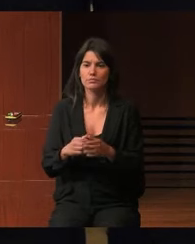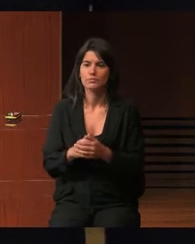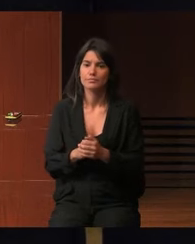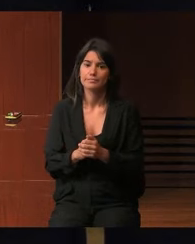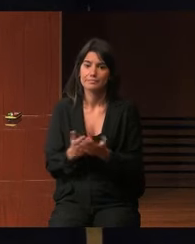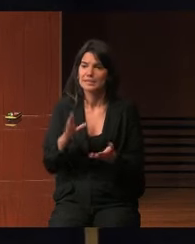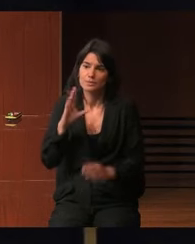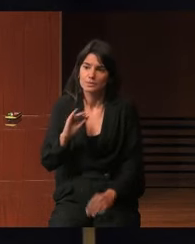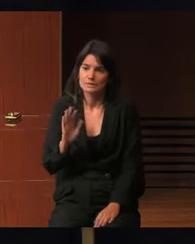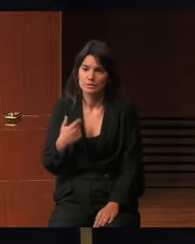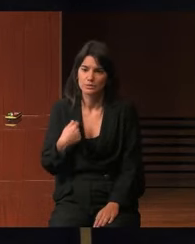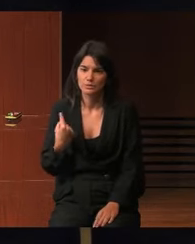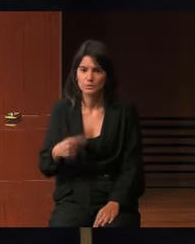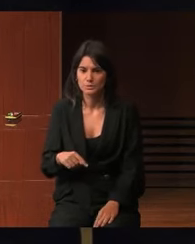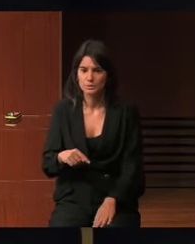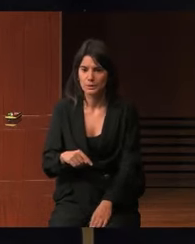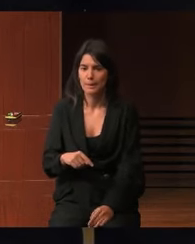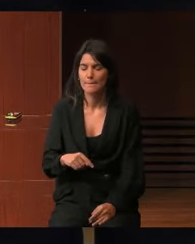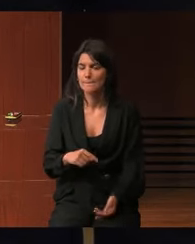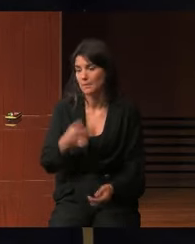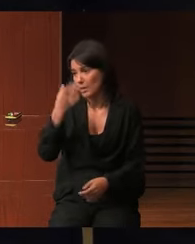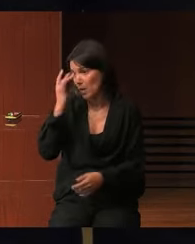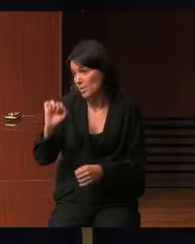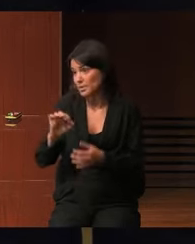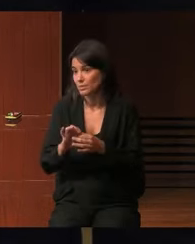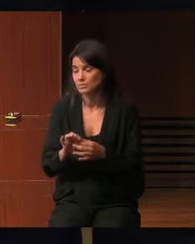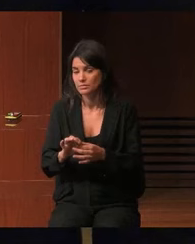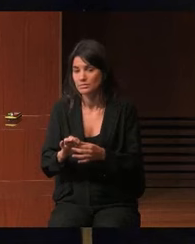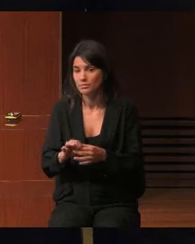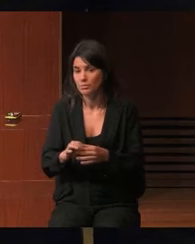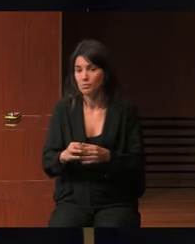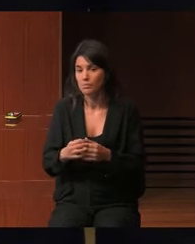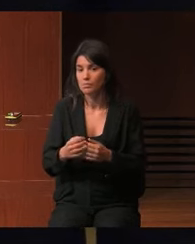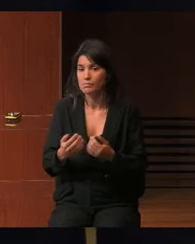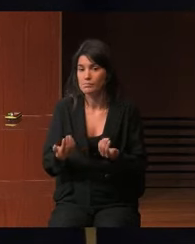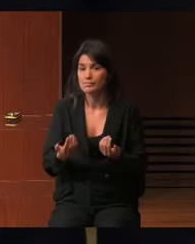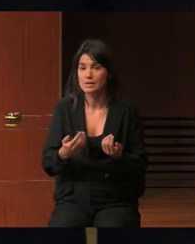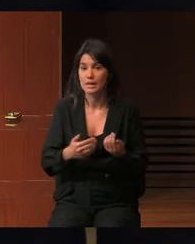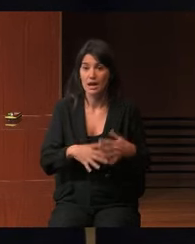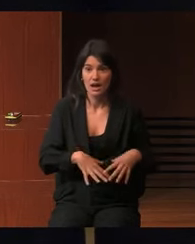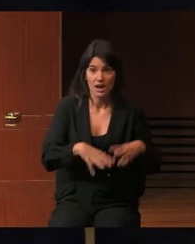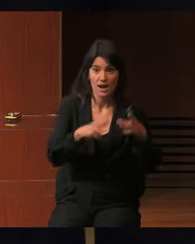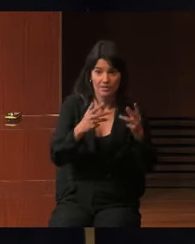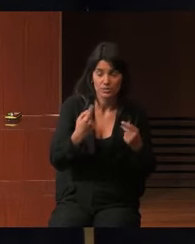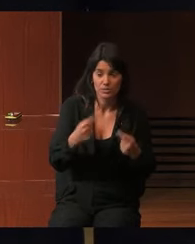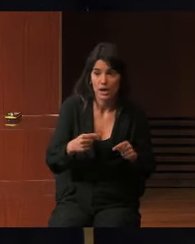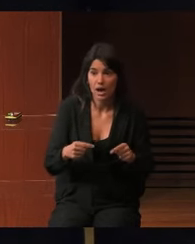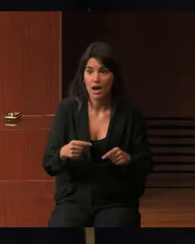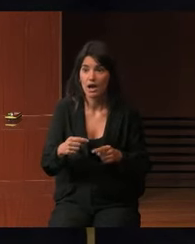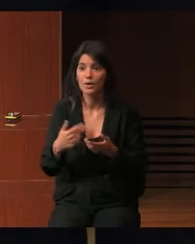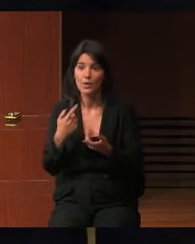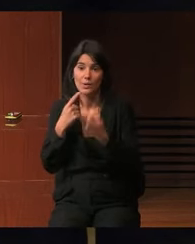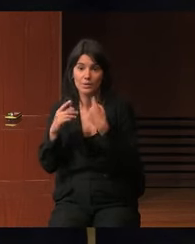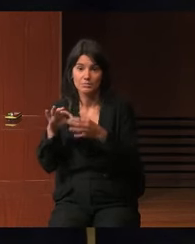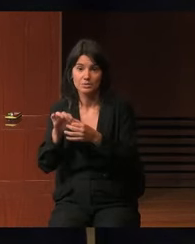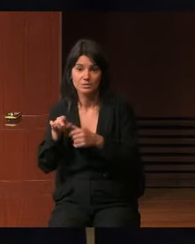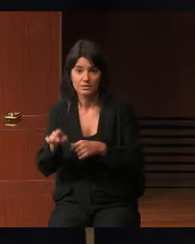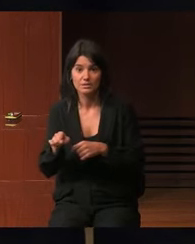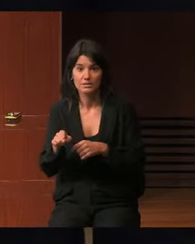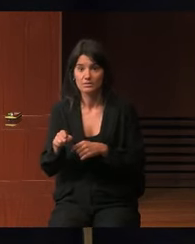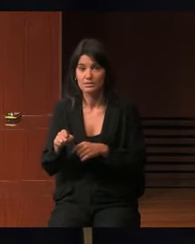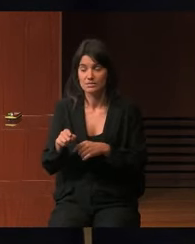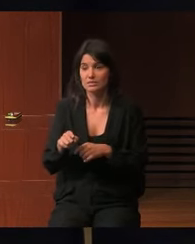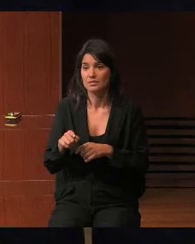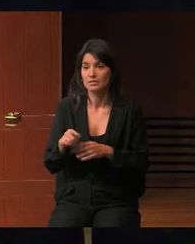Não sei, pronto, eu só queria saber mais ou menos qual seria a opinião sobre isso, como é que estamos a nível de avanço, tipo, de perguntas sobre isso a serem